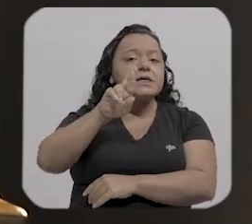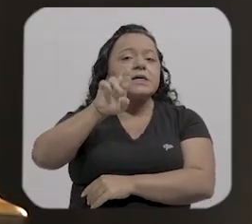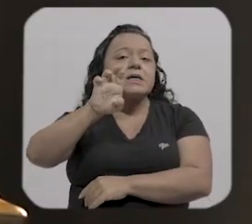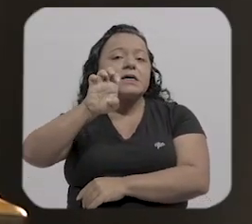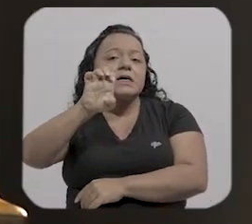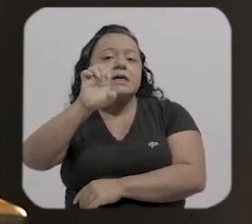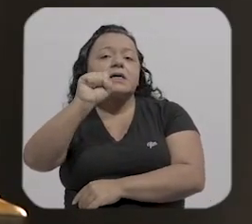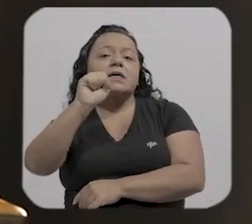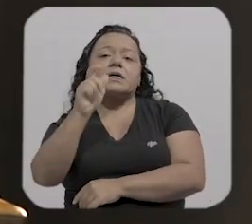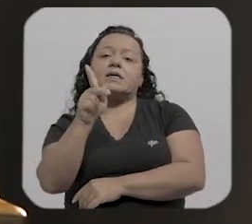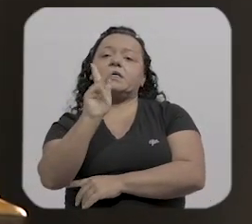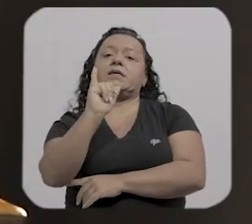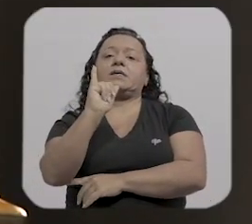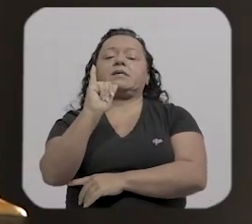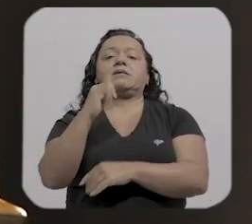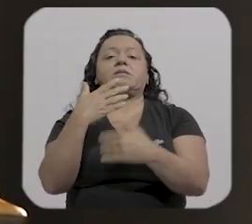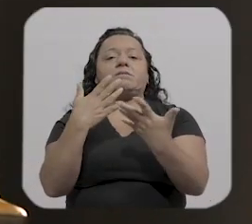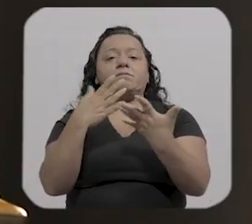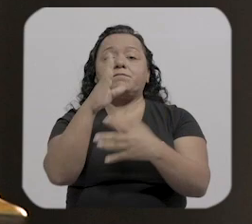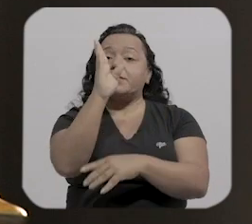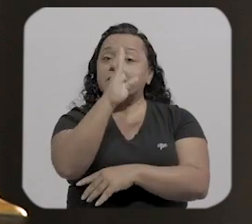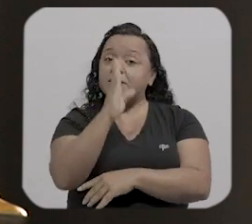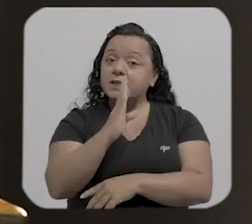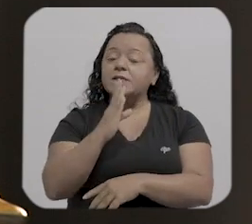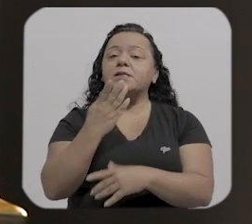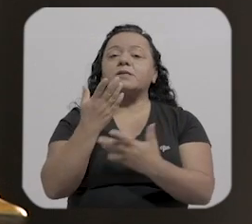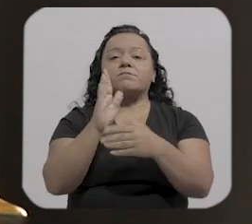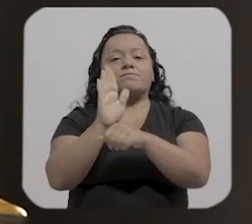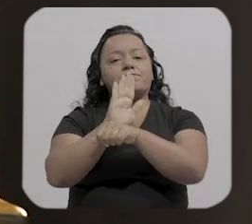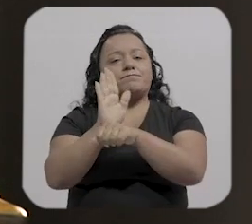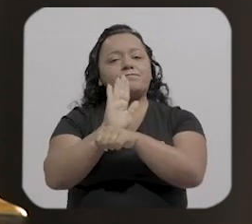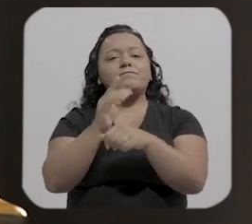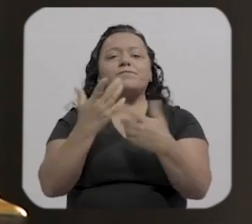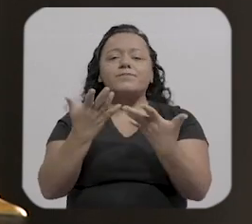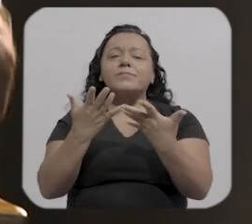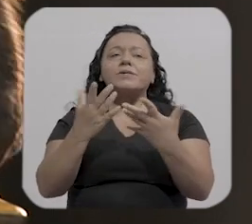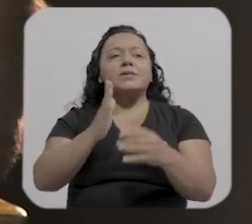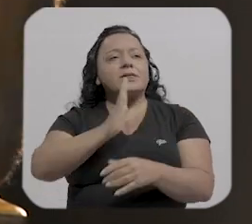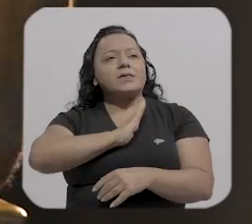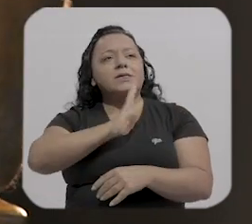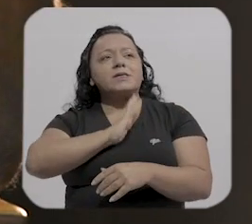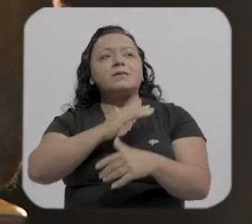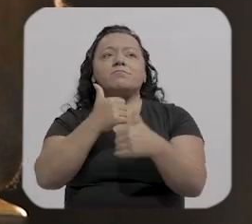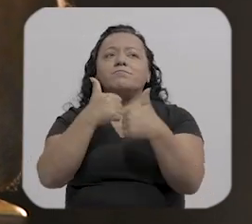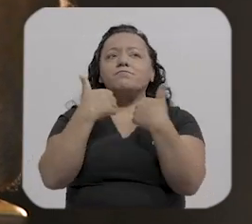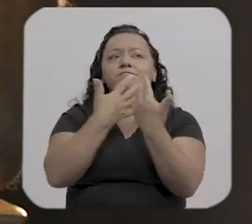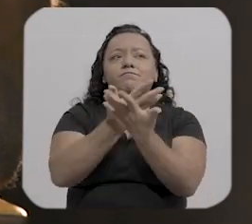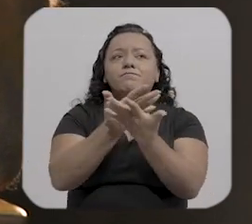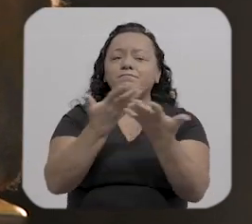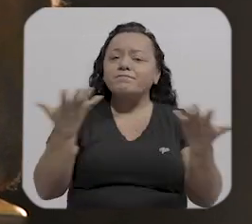Cine Brasil, né? Então, tudo isso assim foi um enriquecimento